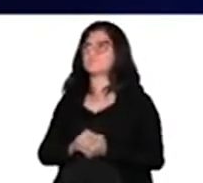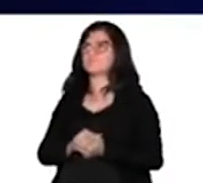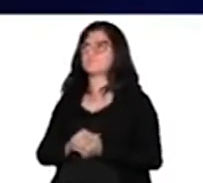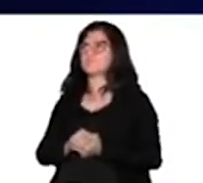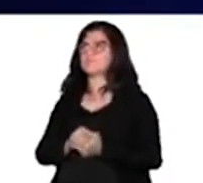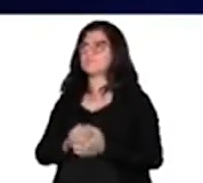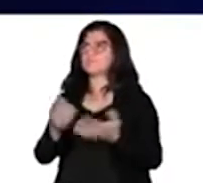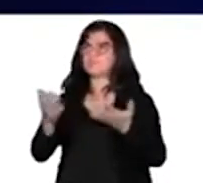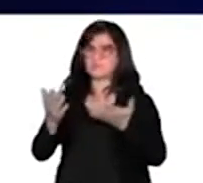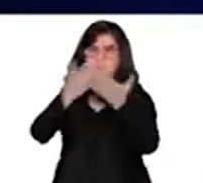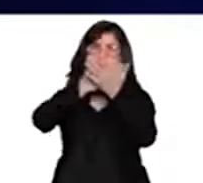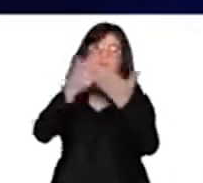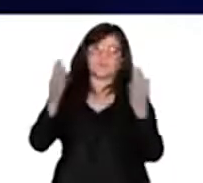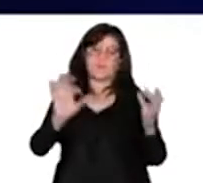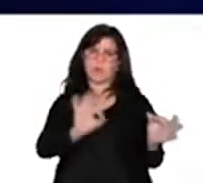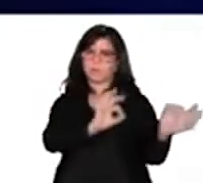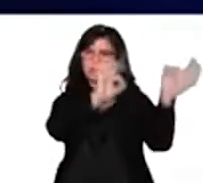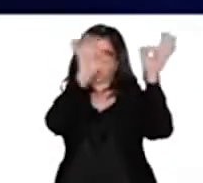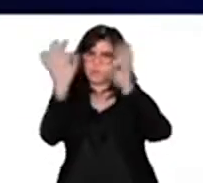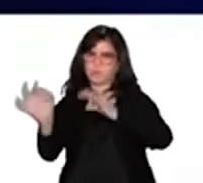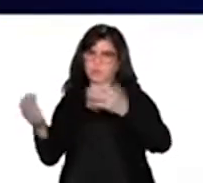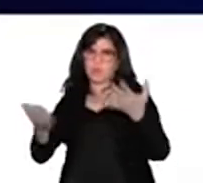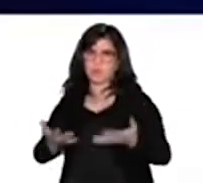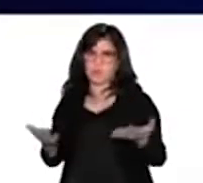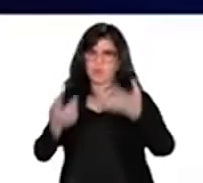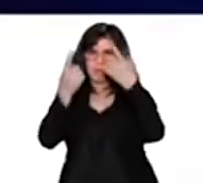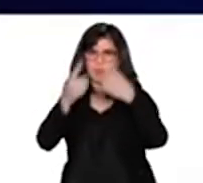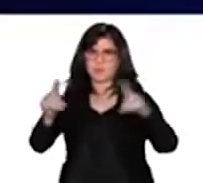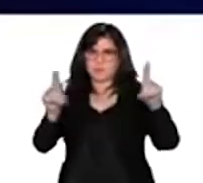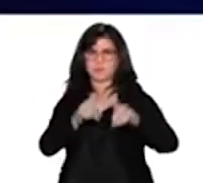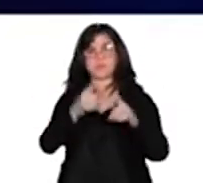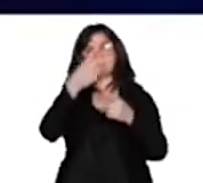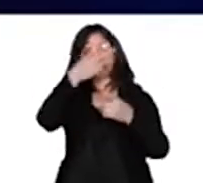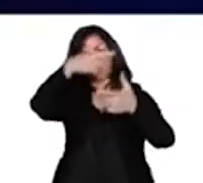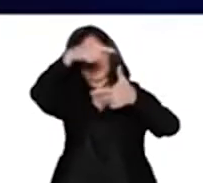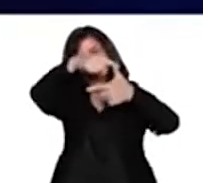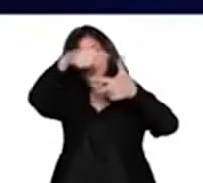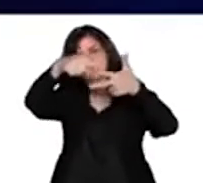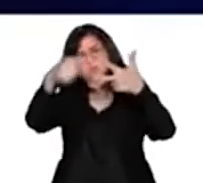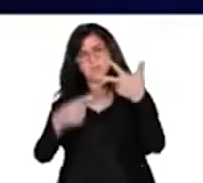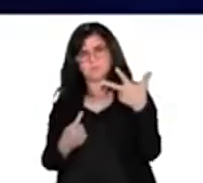Ok, então agora eu vou tocar a obra inteira para vocês. As 3, uma atrás da outra.